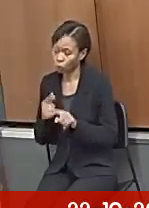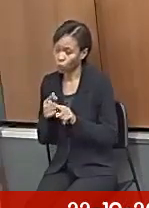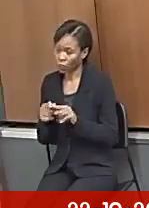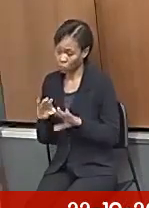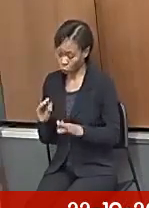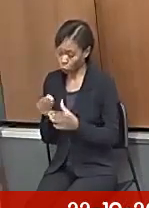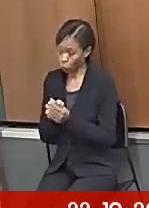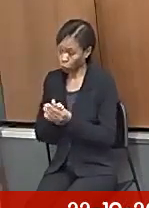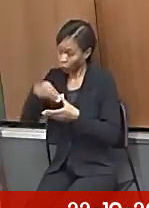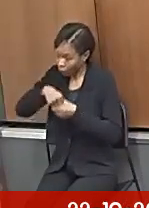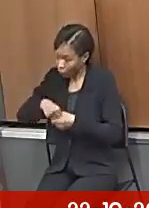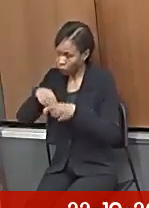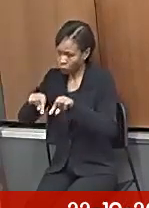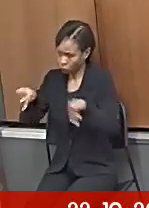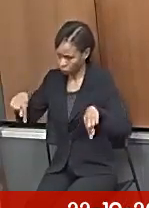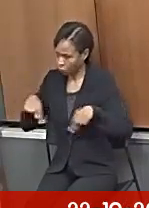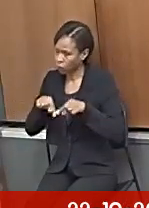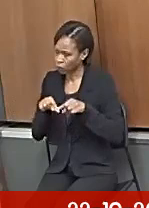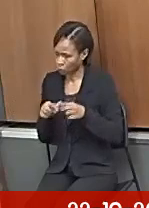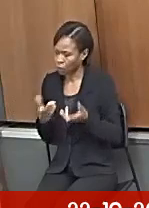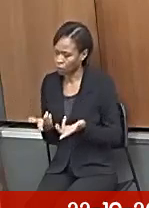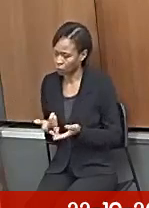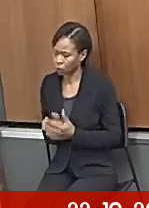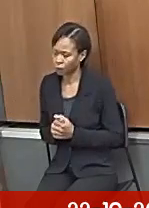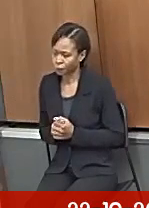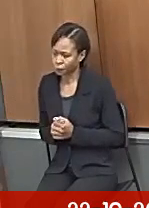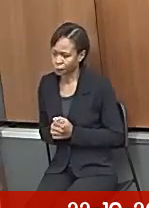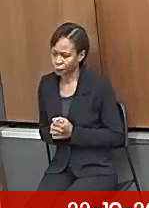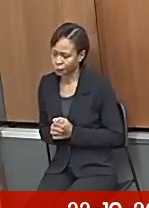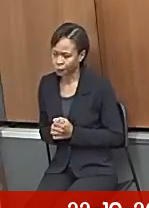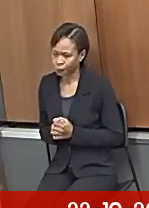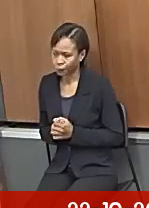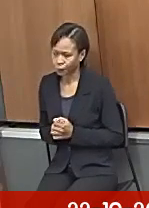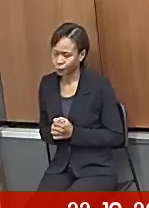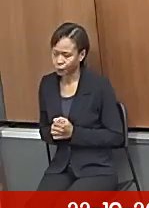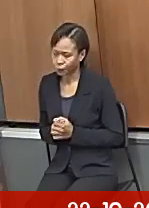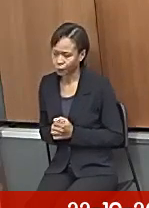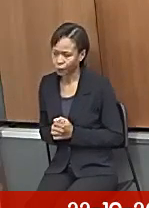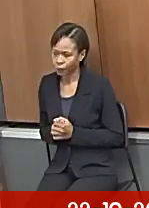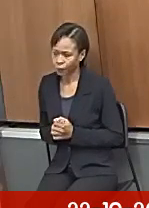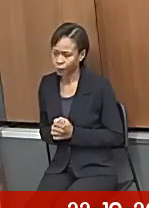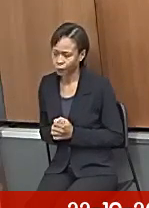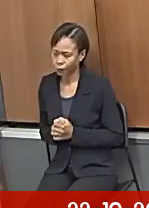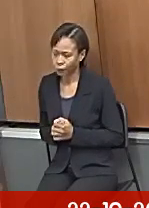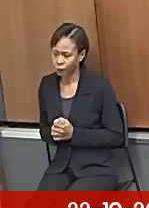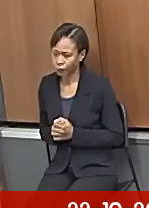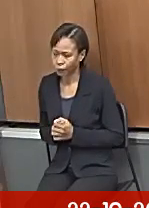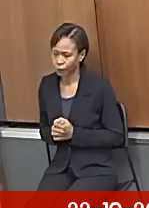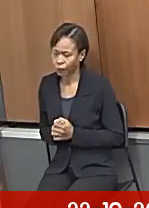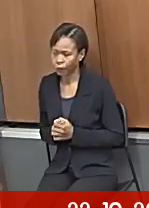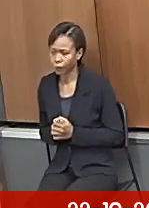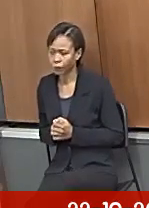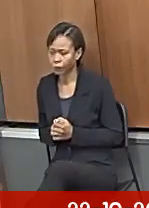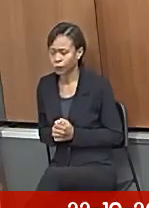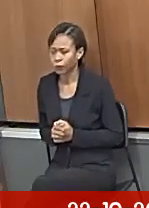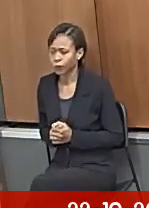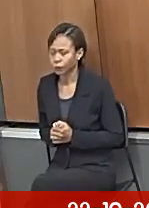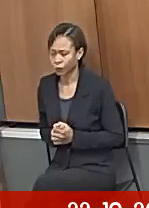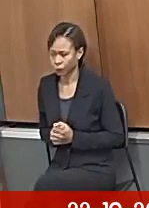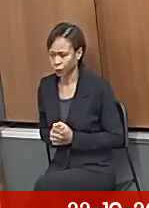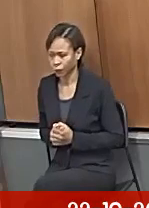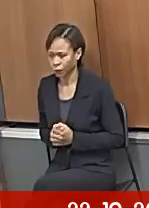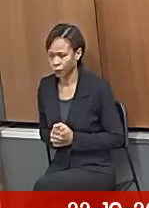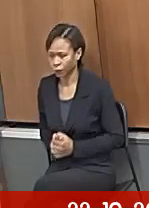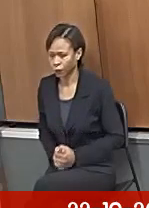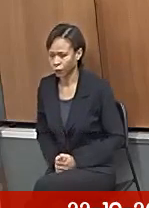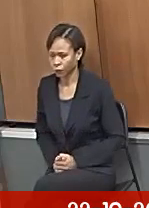sala, né? Como está acontecendo, né? Que a Mariana foi mostrada aí na filmagem. Então, deixa eu ver o que mais que eu tenho que falar